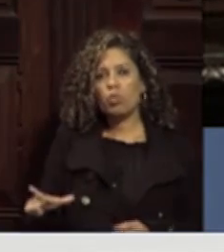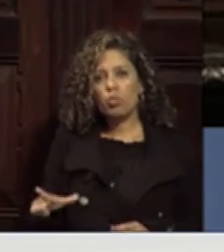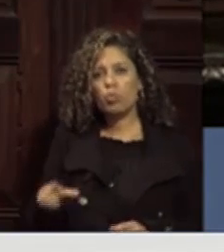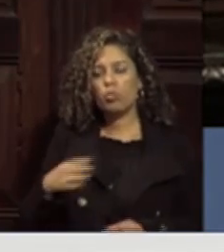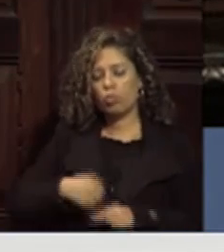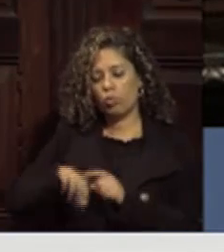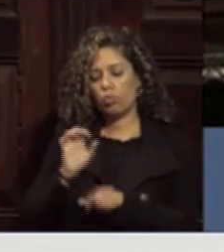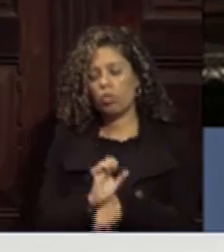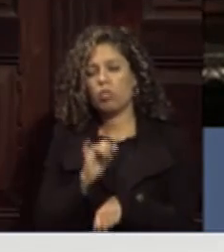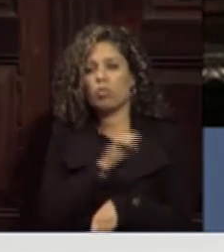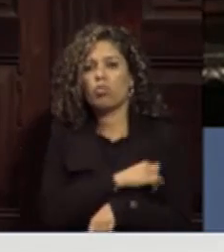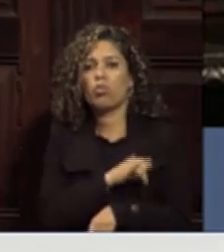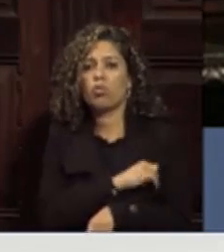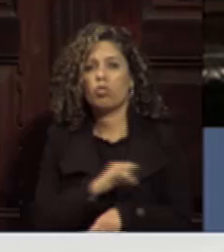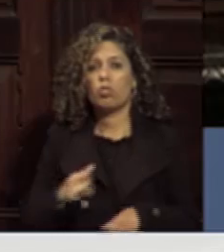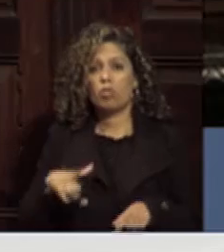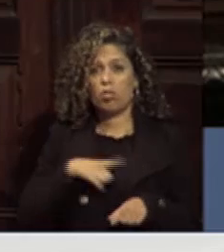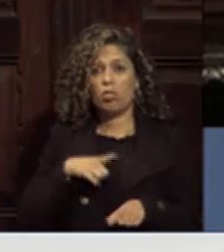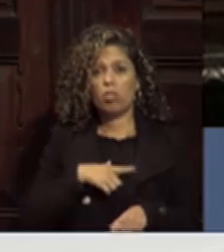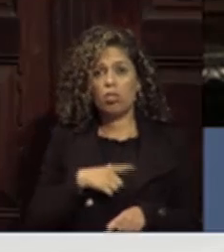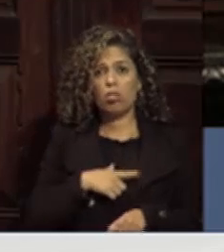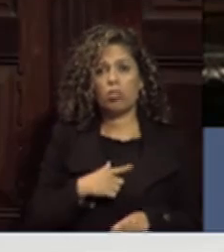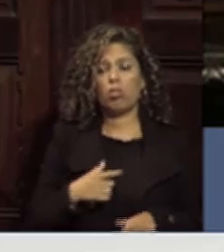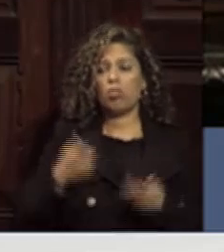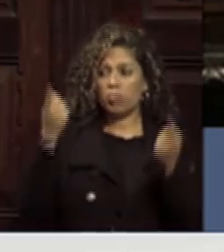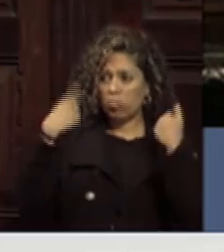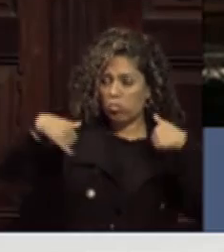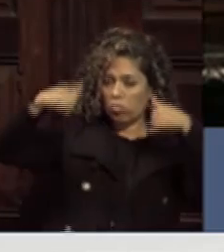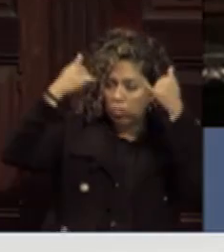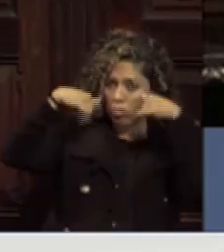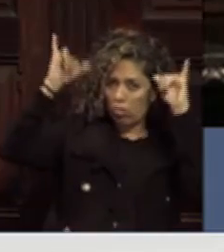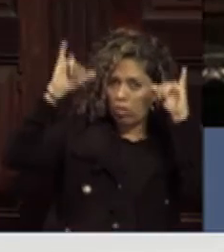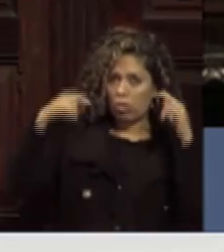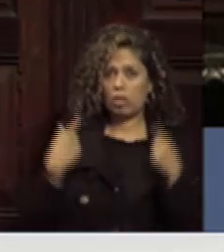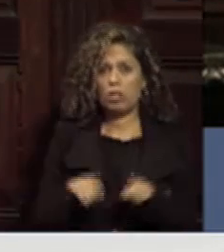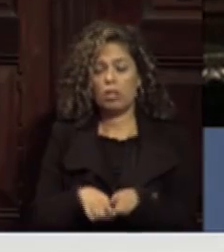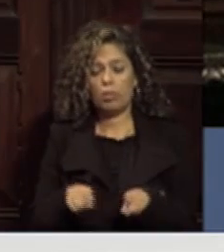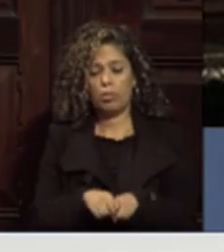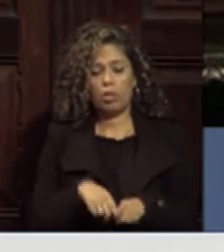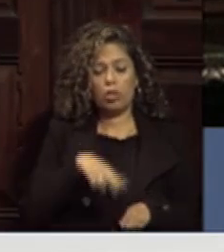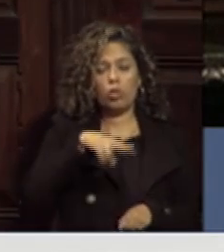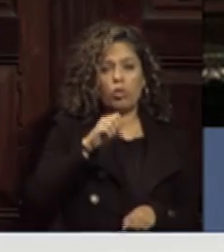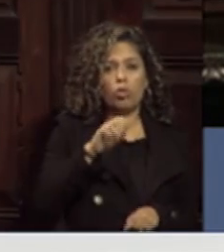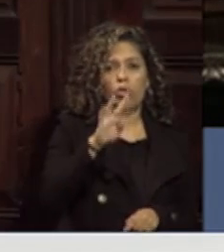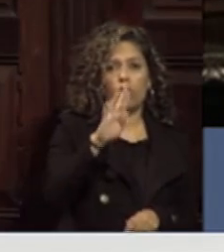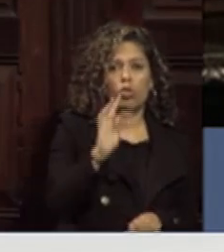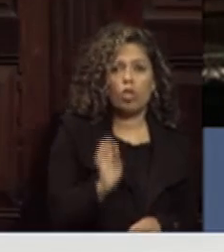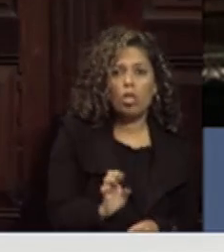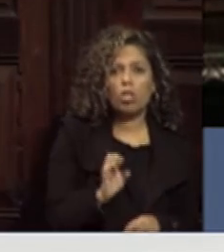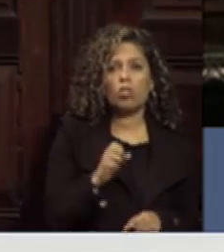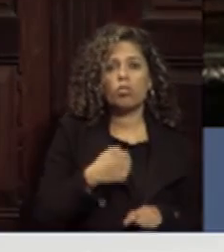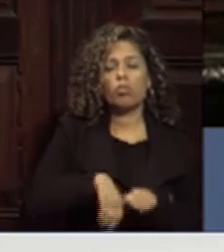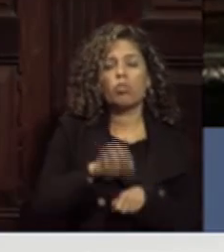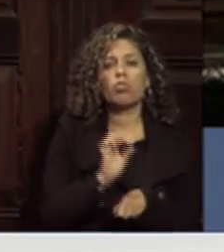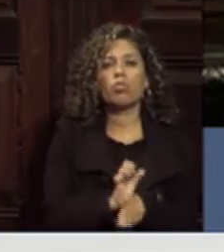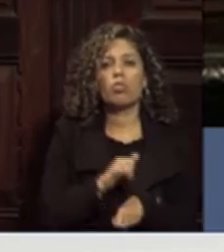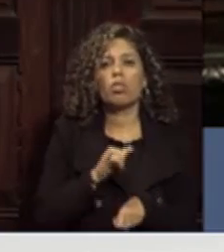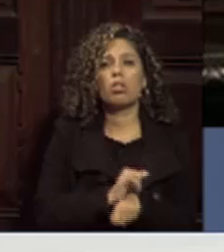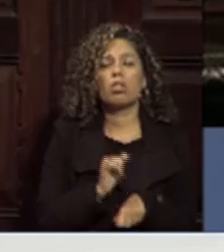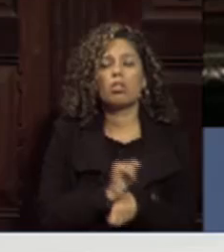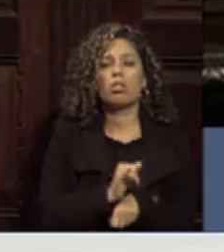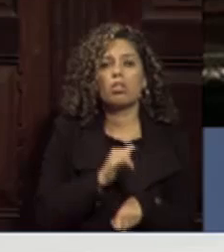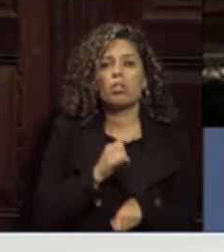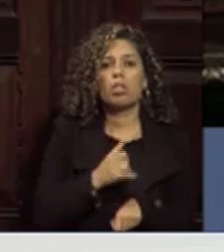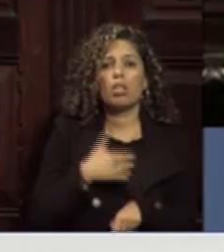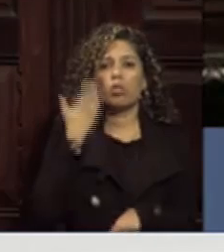baixadas litorâneas. É lembrar da cana-de-açúcar na região norte do estado. E onde está